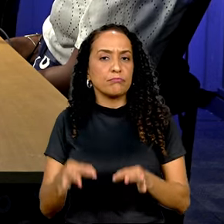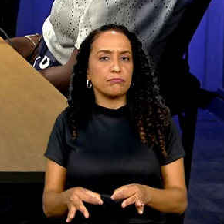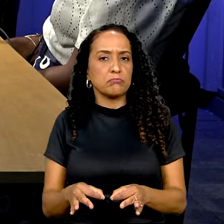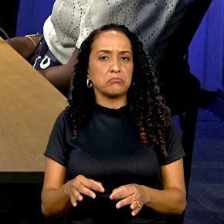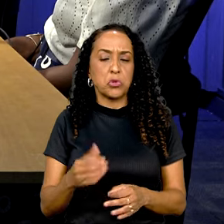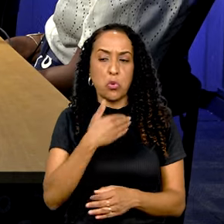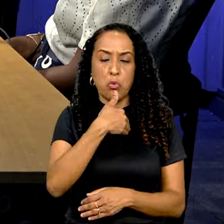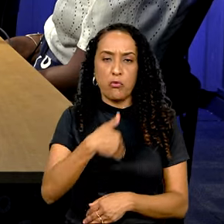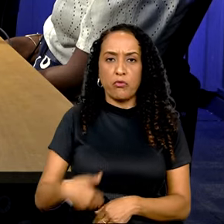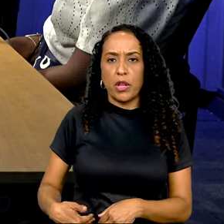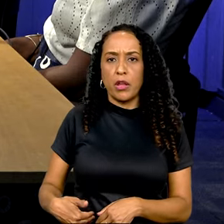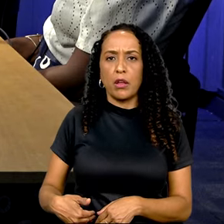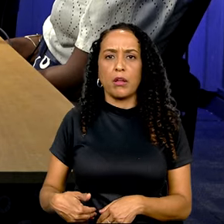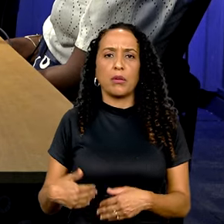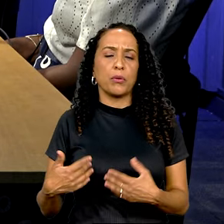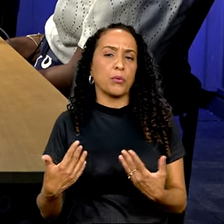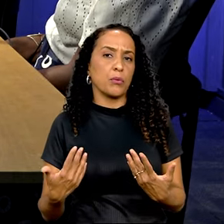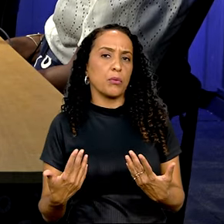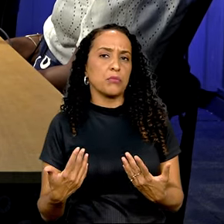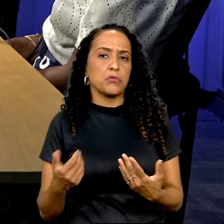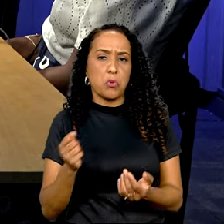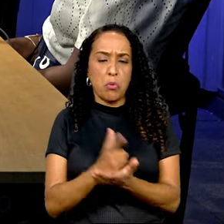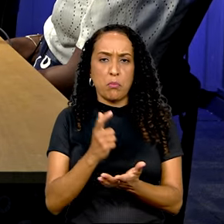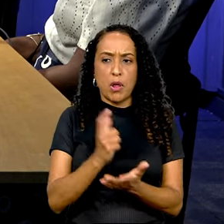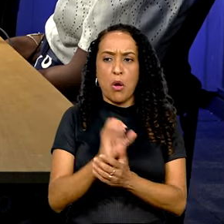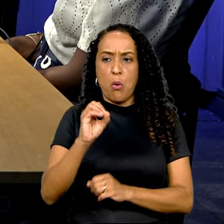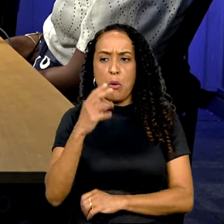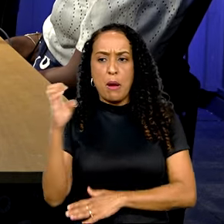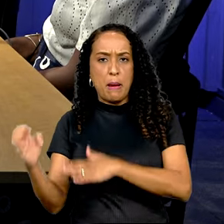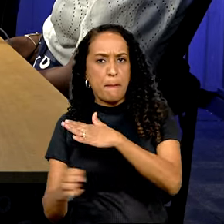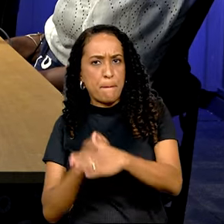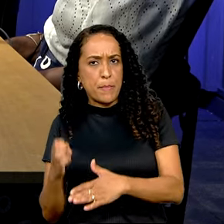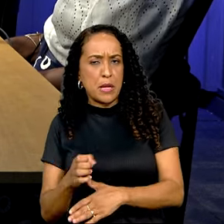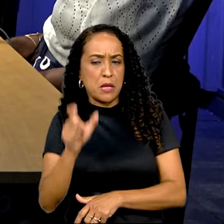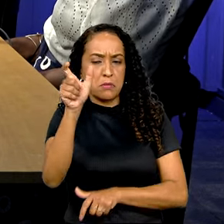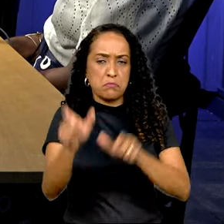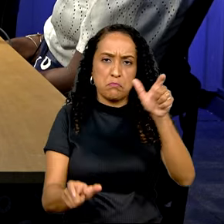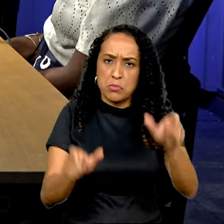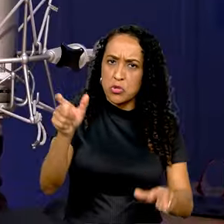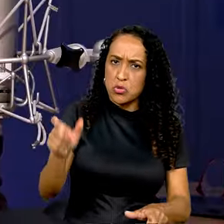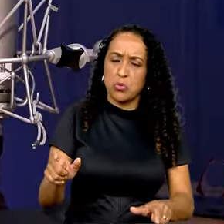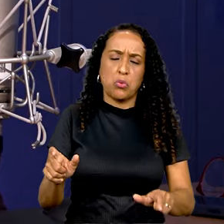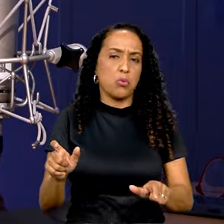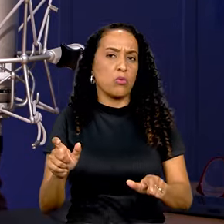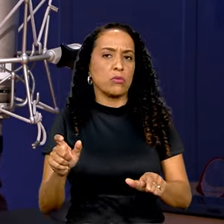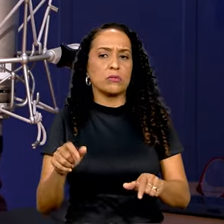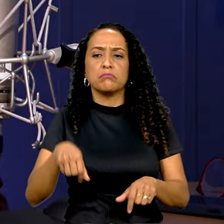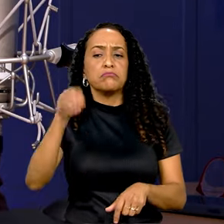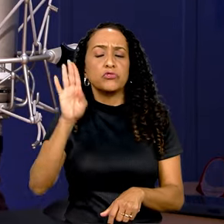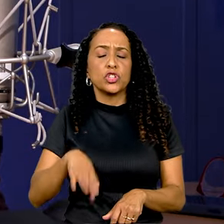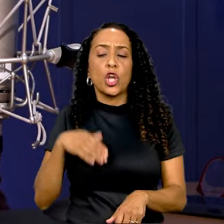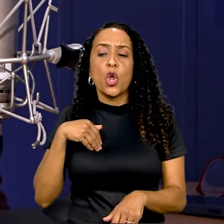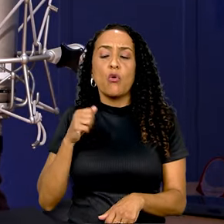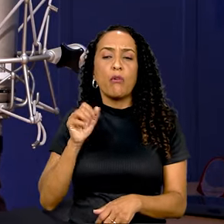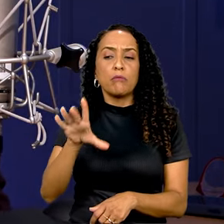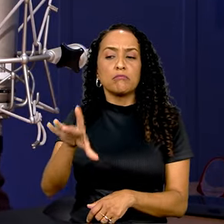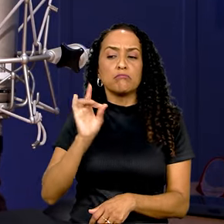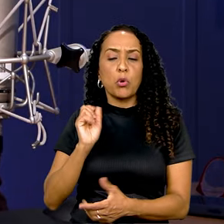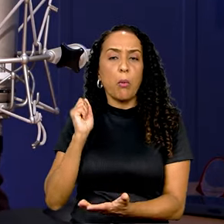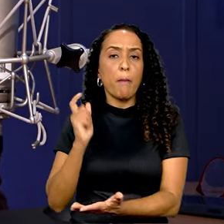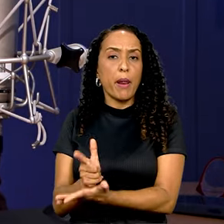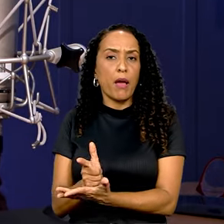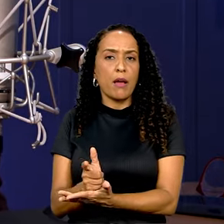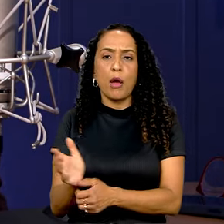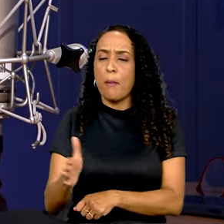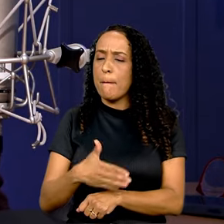tá então seja o governo como um grande comparador sejam as empresas seja a gente como pessoa física de quem eu decido comprar é a